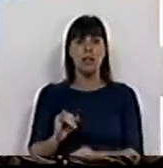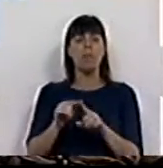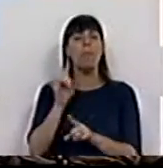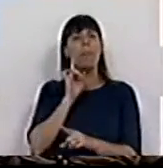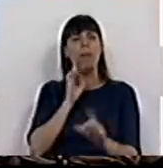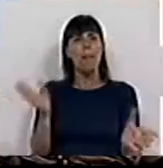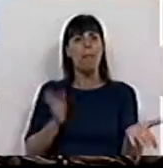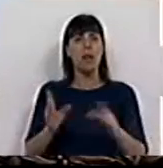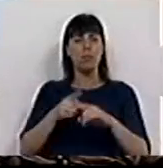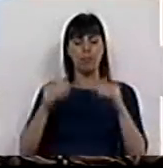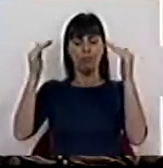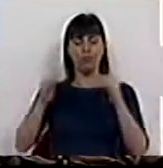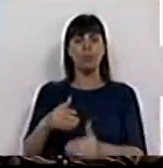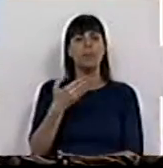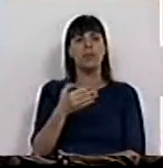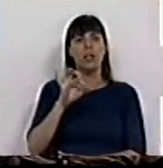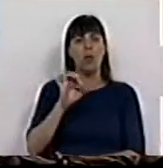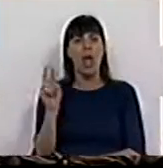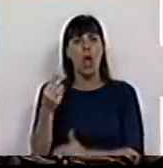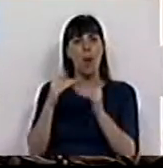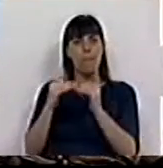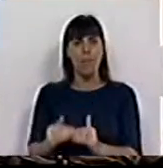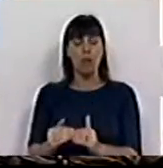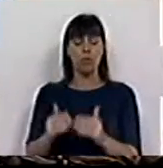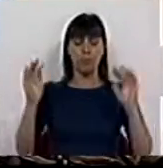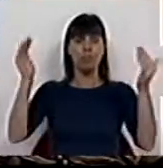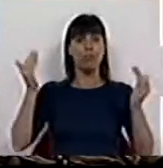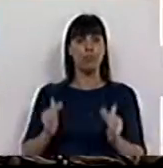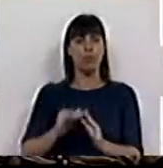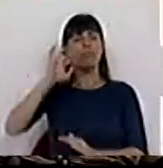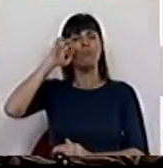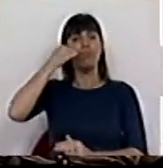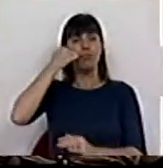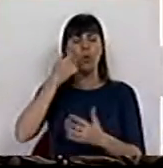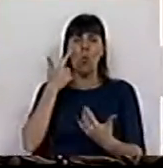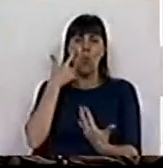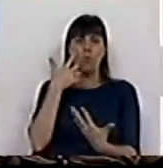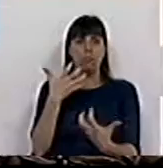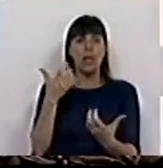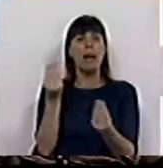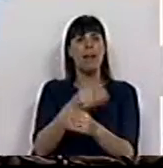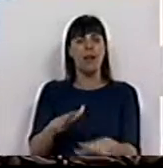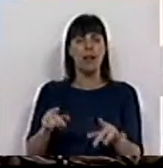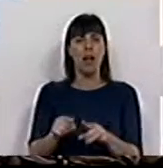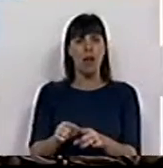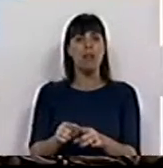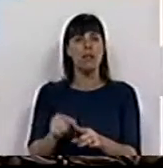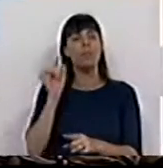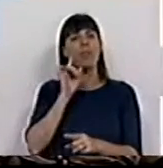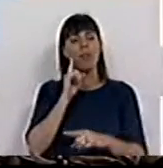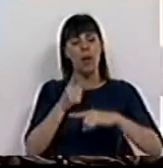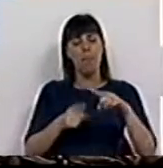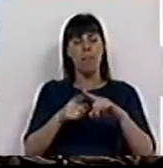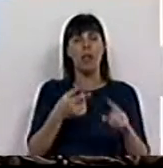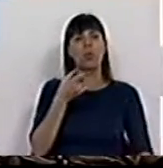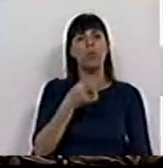seu valor médio desceu 78 euros. A redução afetou sobremaneira as crianças. De um valor